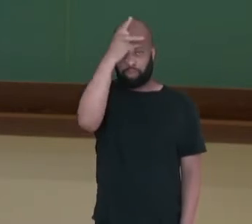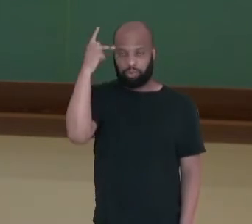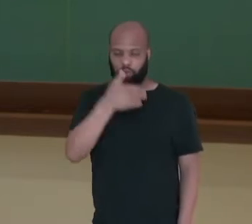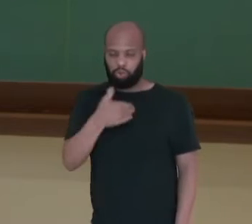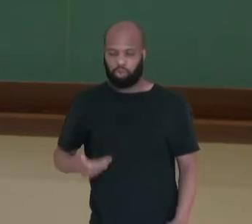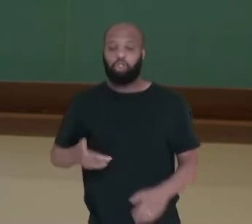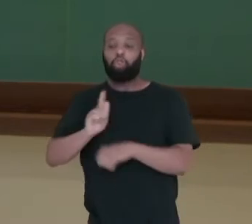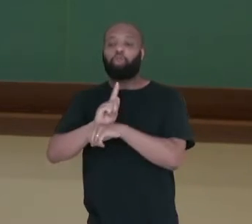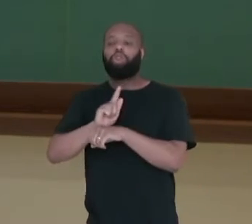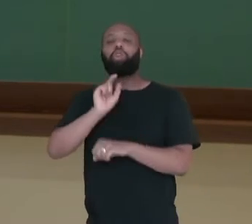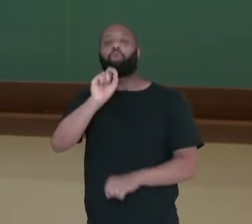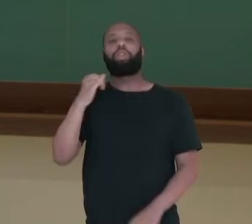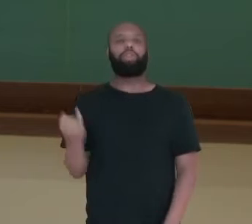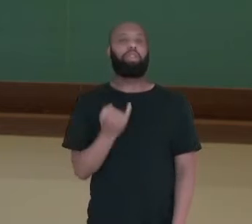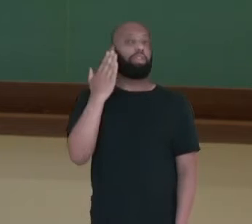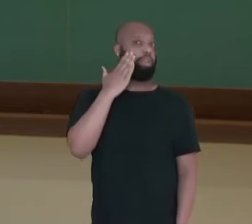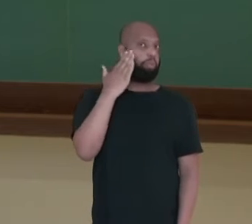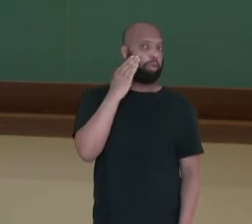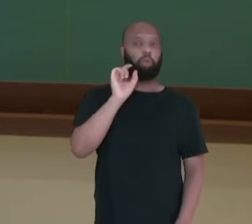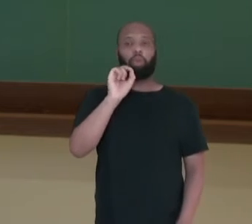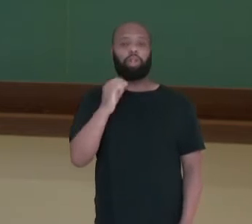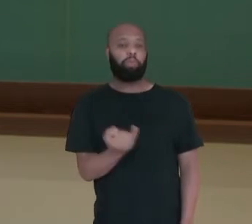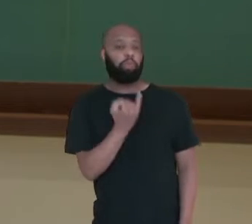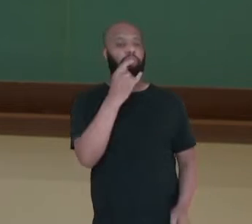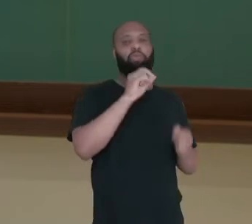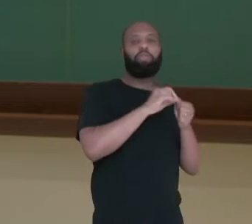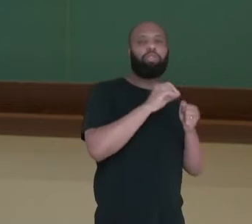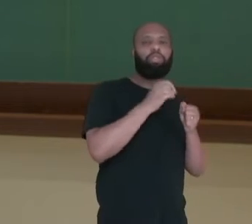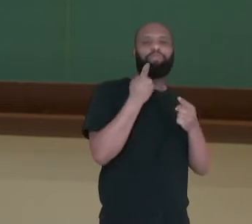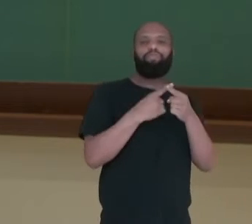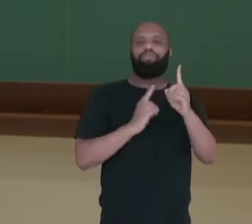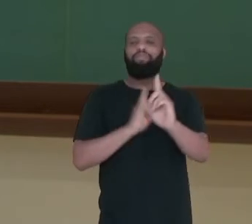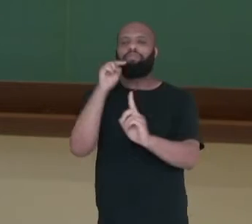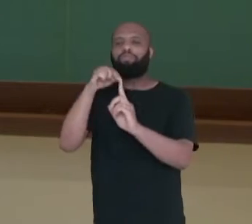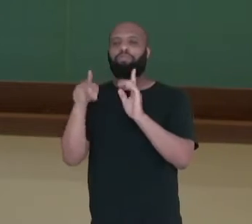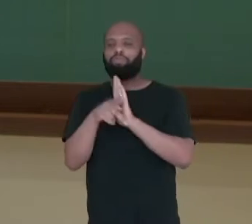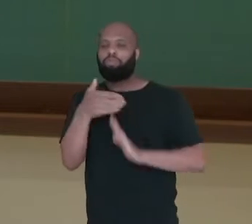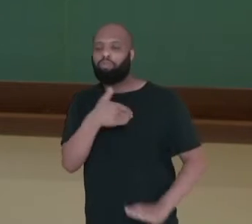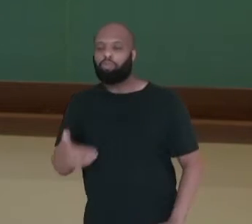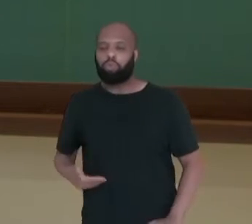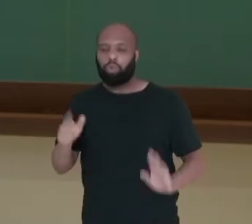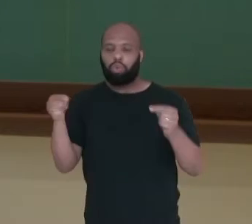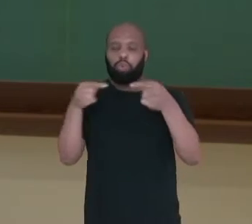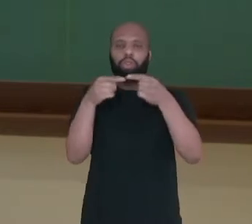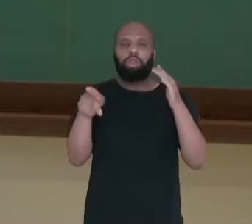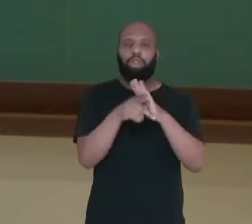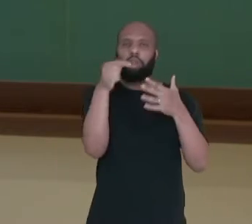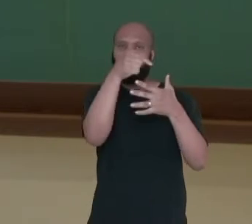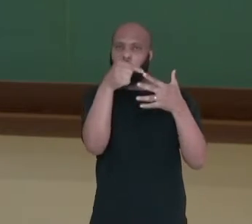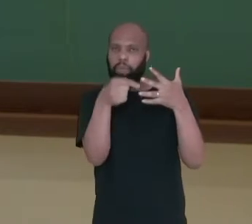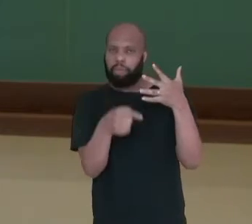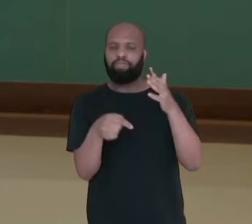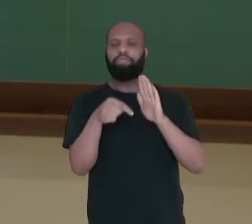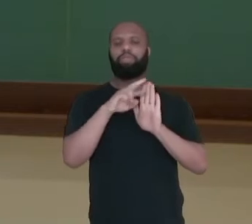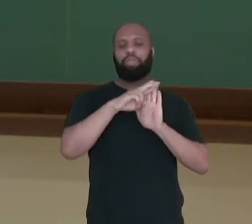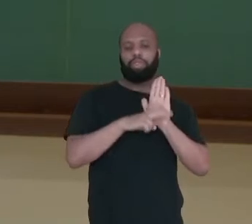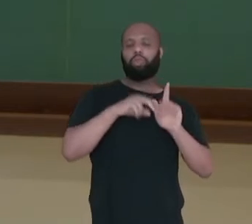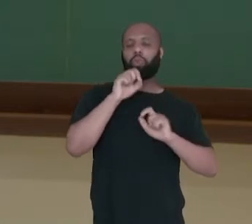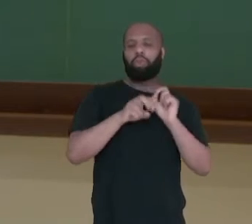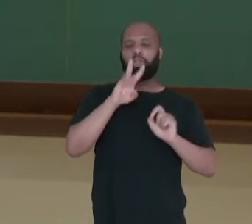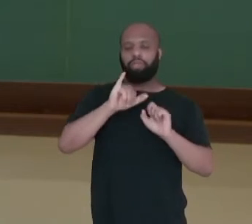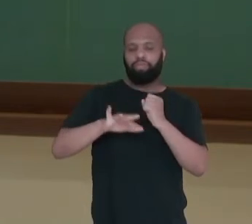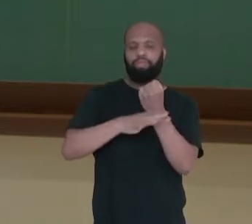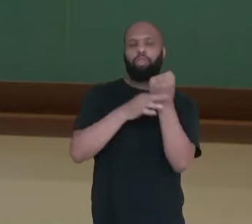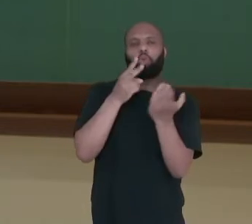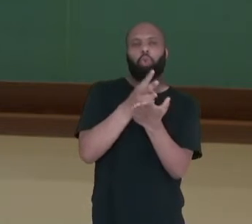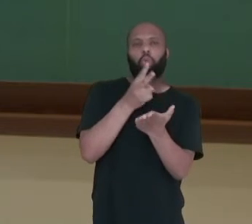bom governo. Será que a finalidade do governo, então, aí, de acordo com seus requisitos, seria garantir a